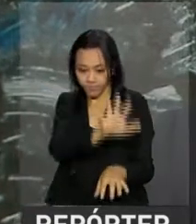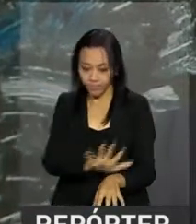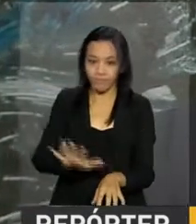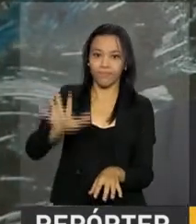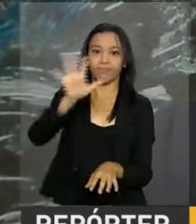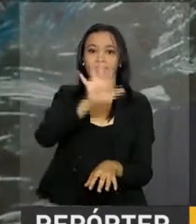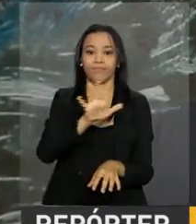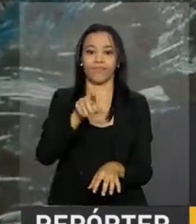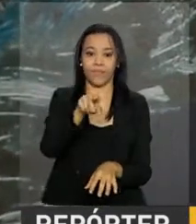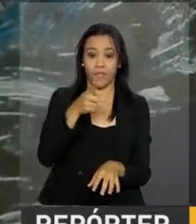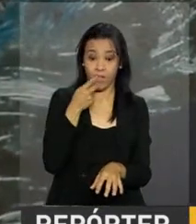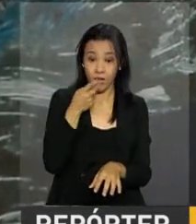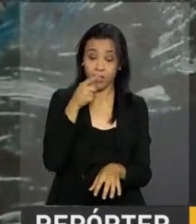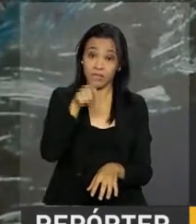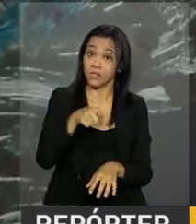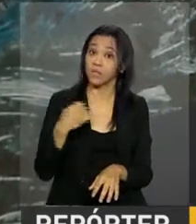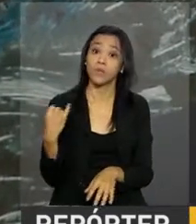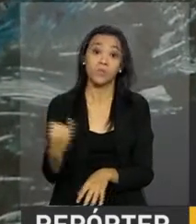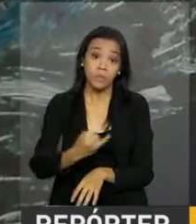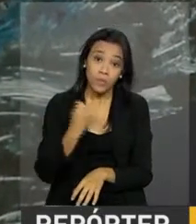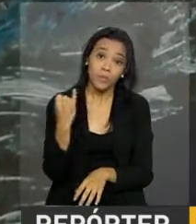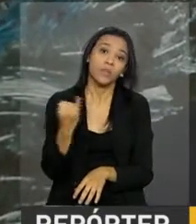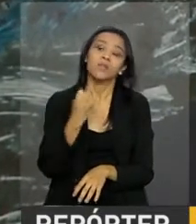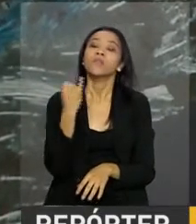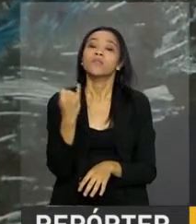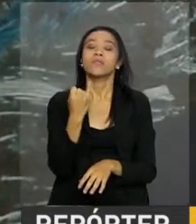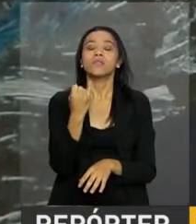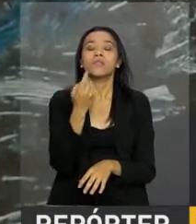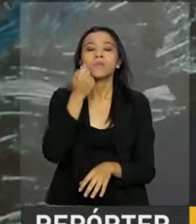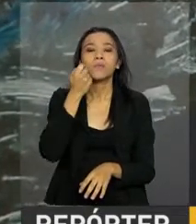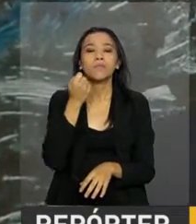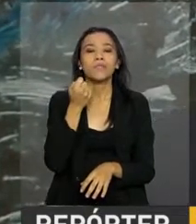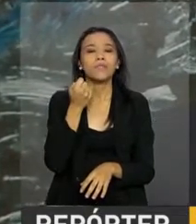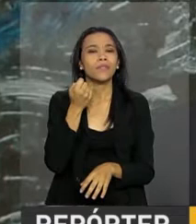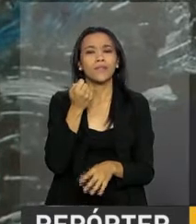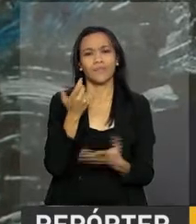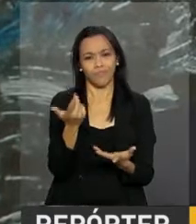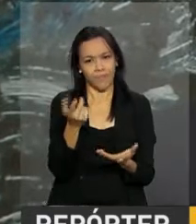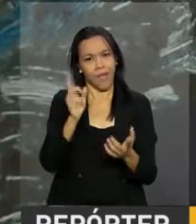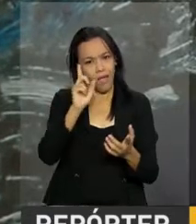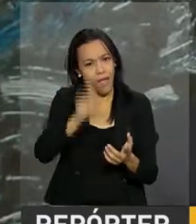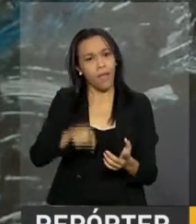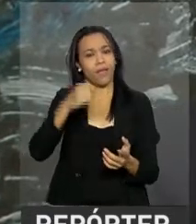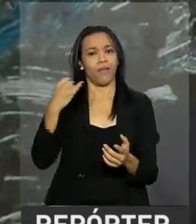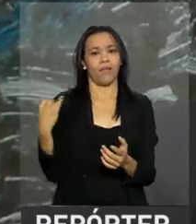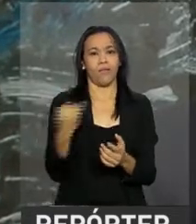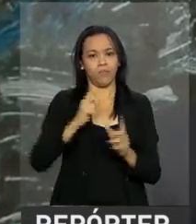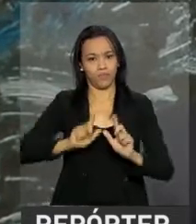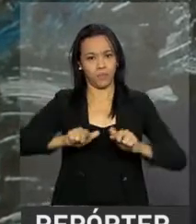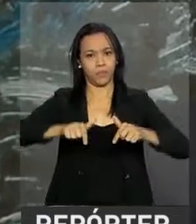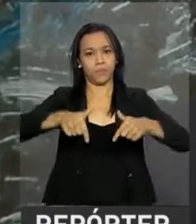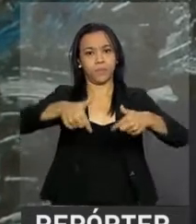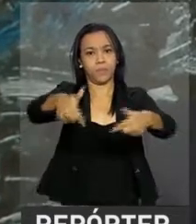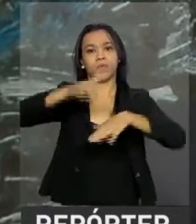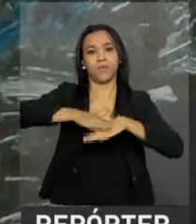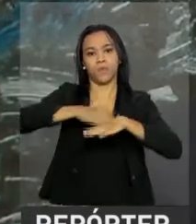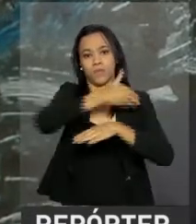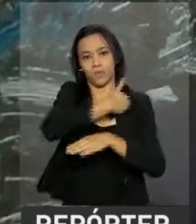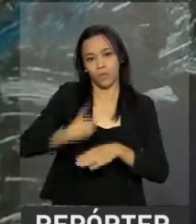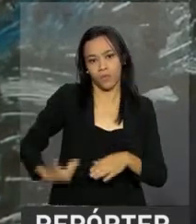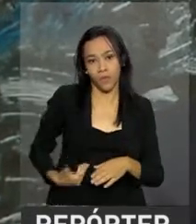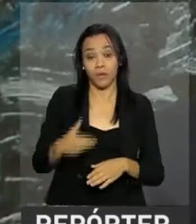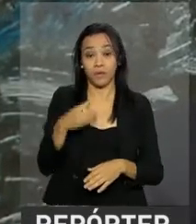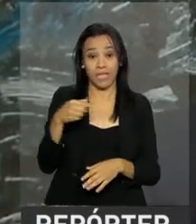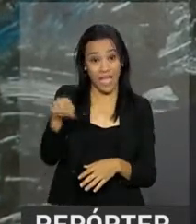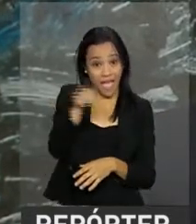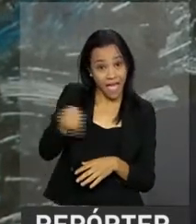modo essenciais, ou diria quase que inerentes à atuação, às funções do Estado, que elas